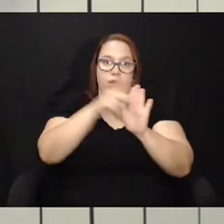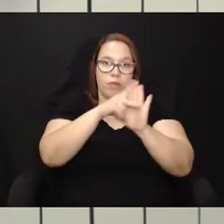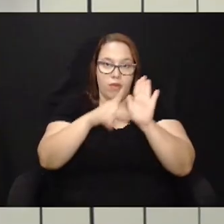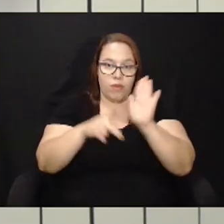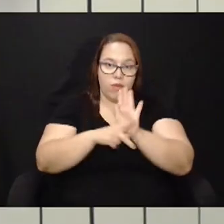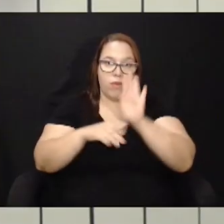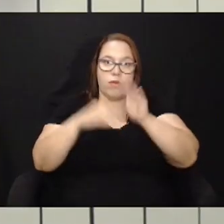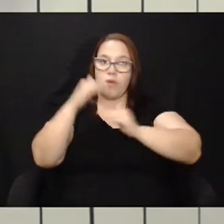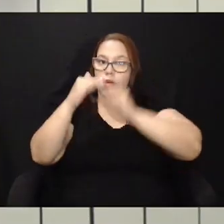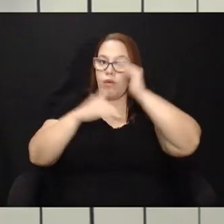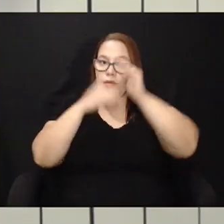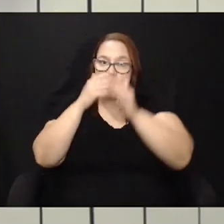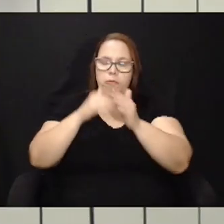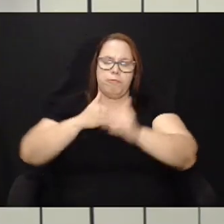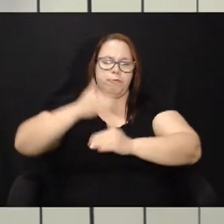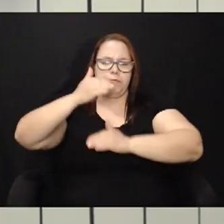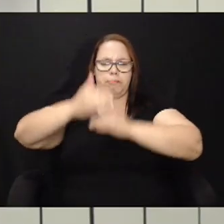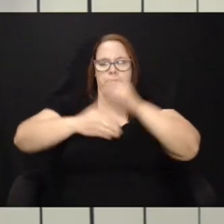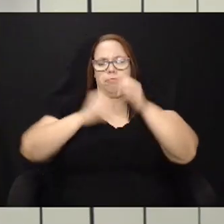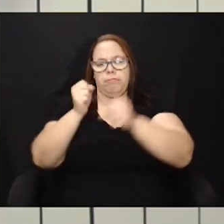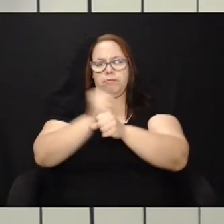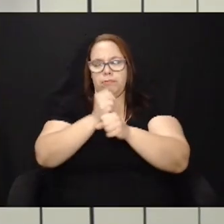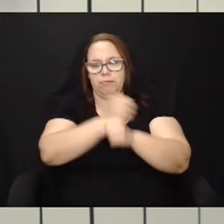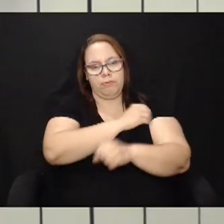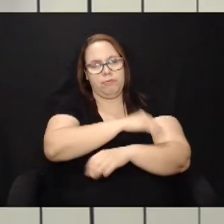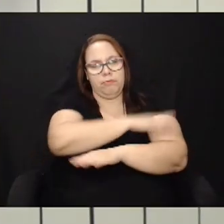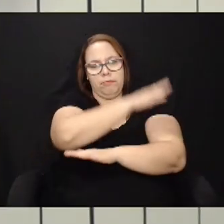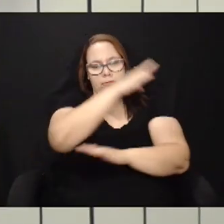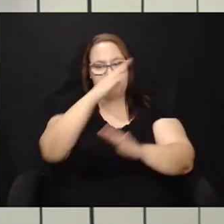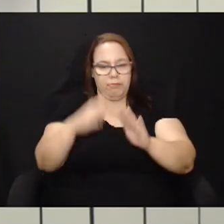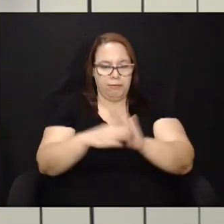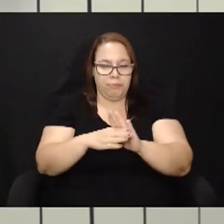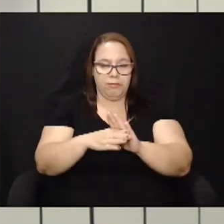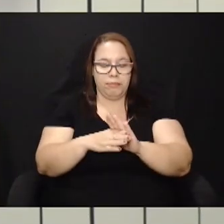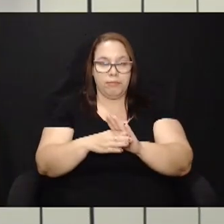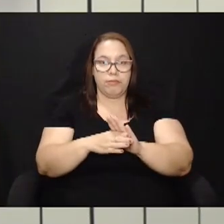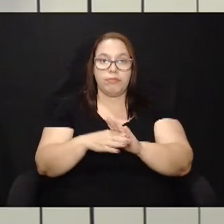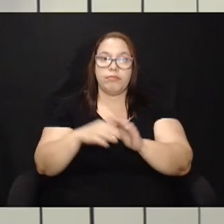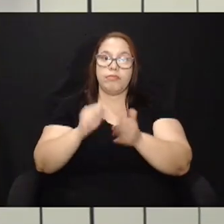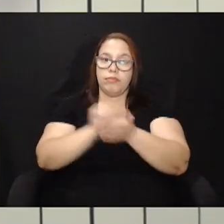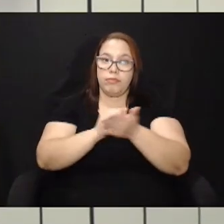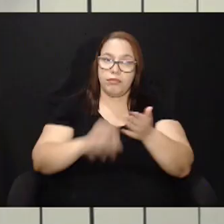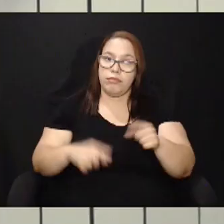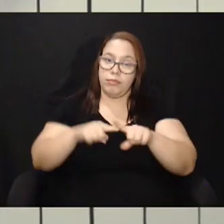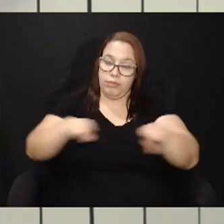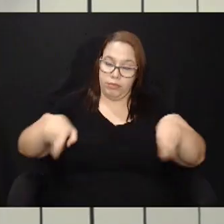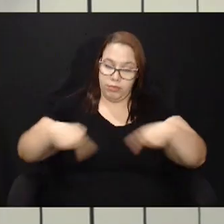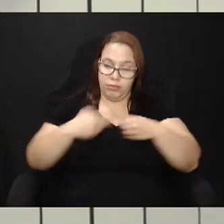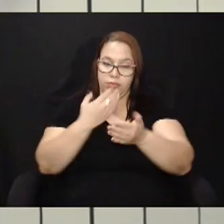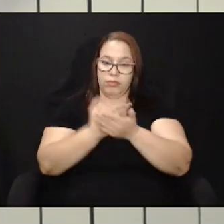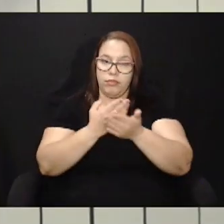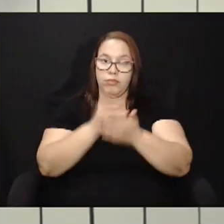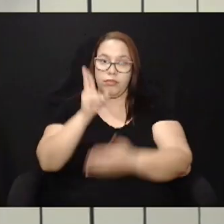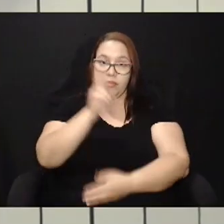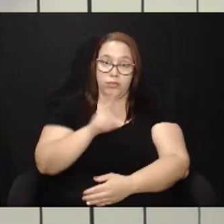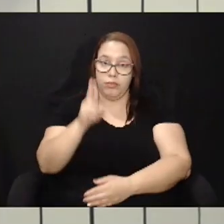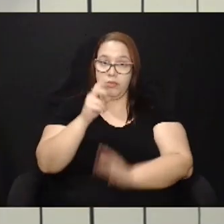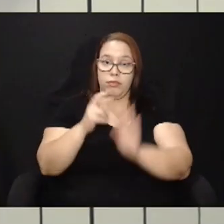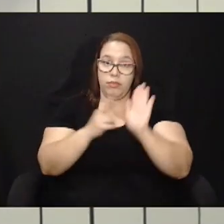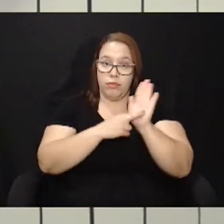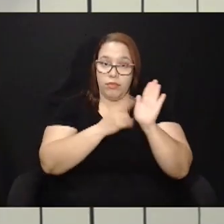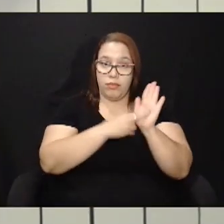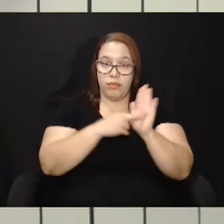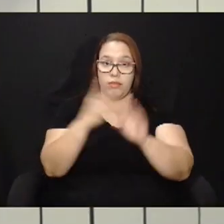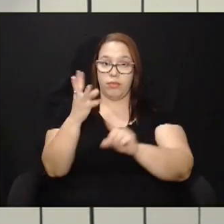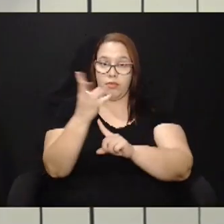ao longo do ano letivo. As ações foram elaboradas em sala de aula com o uso de referências de arte,